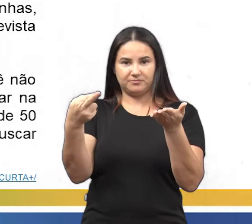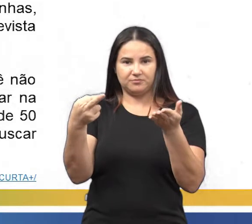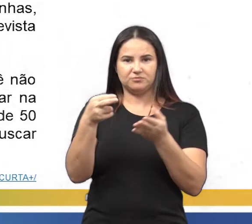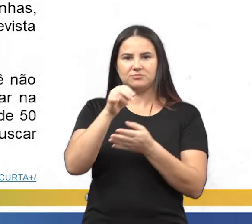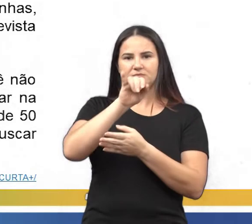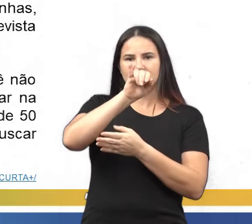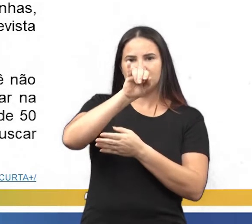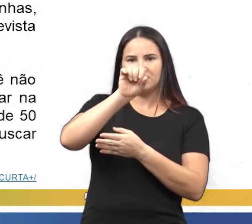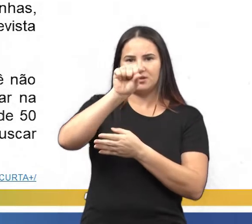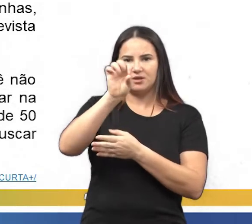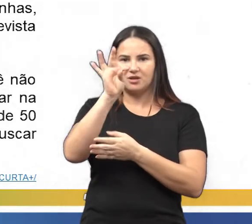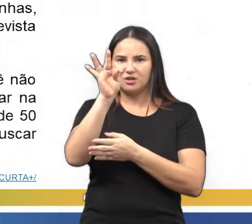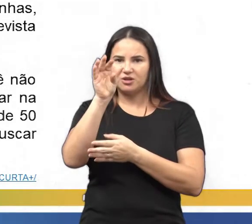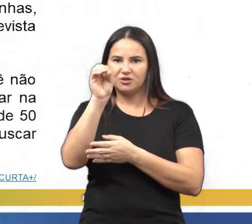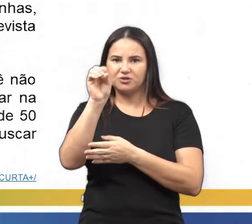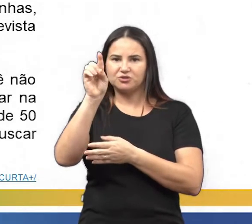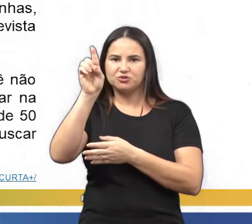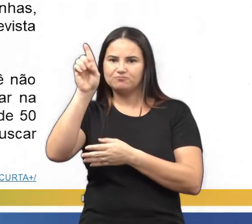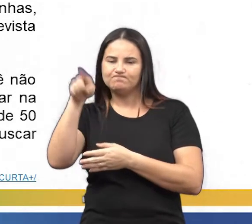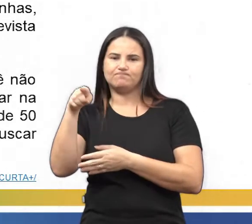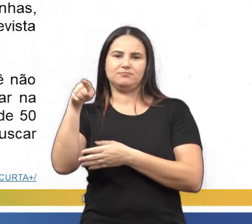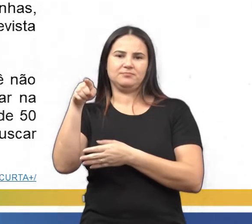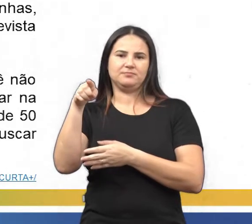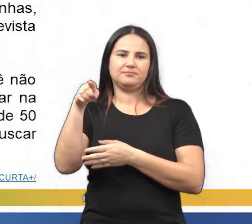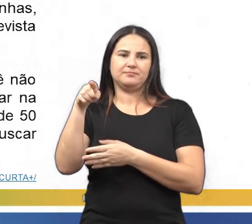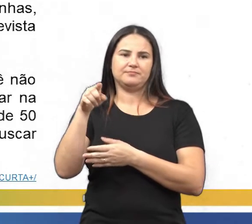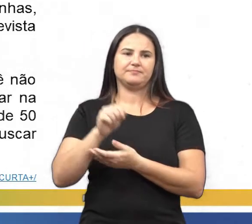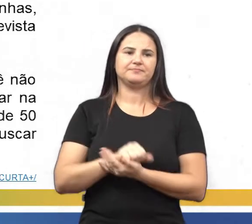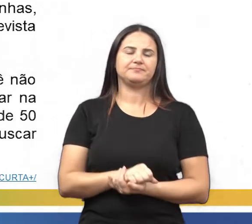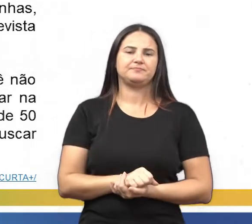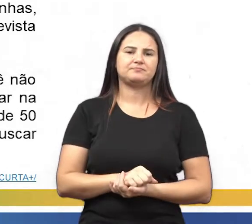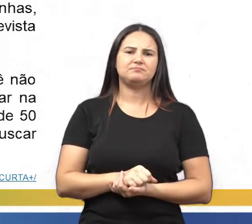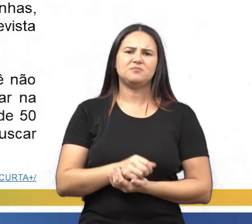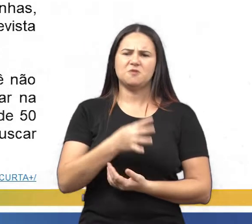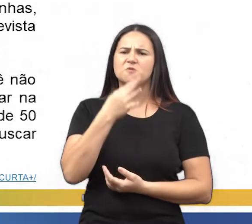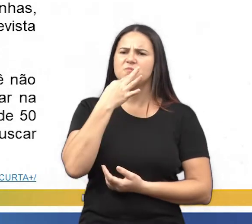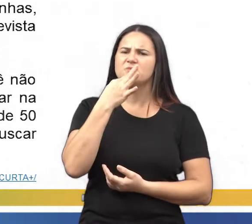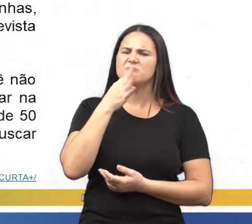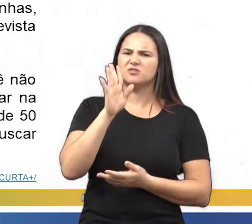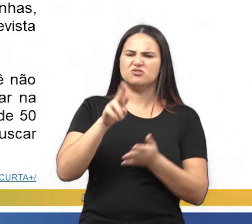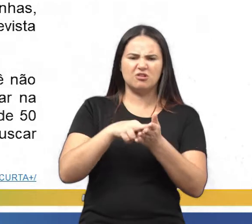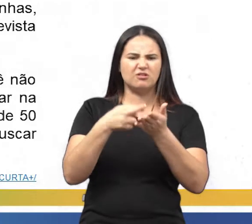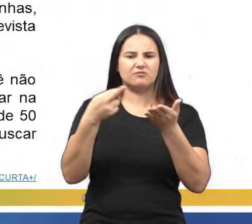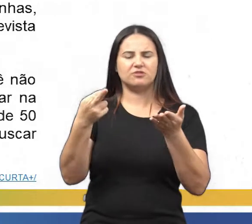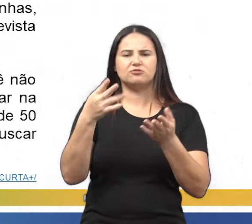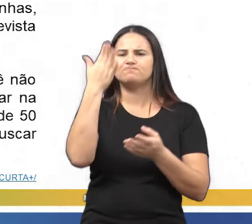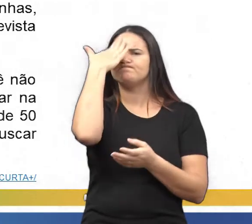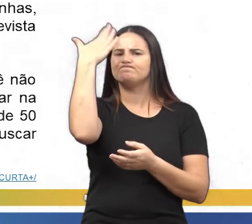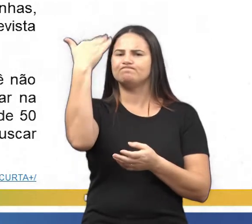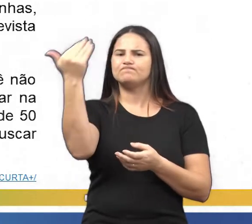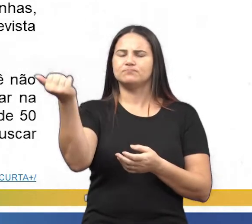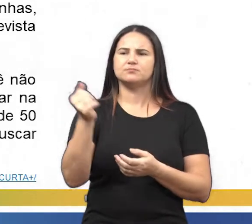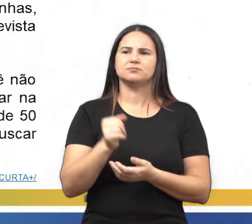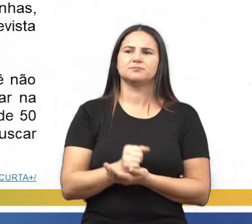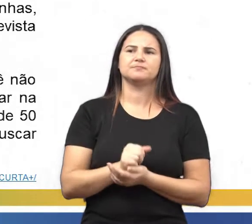tá? Inclusive, é uma revista bem conhecida a nível nacional, né? A revista pergunta o seguinte: quem é o seu